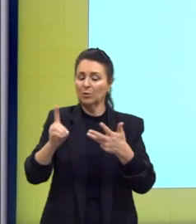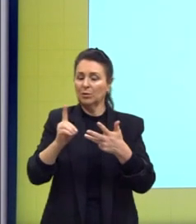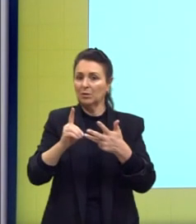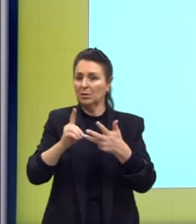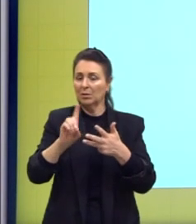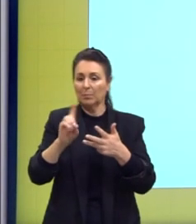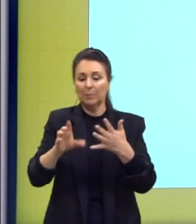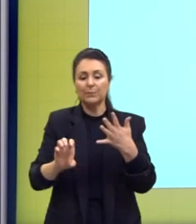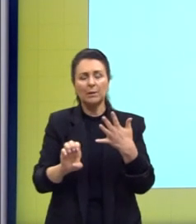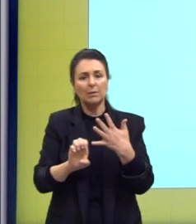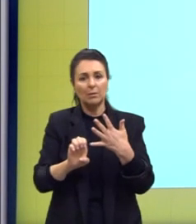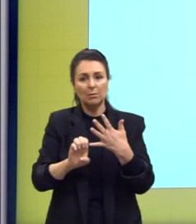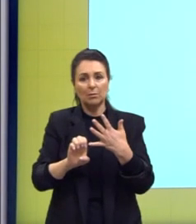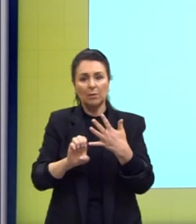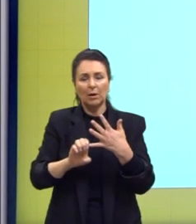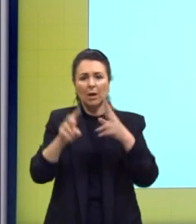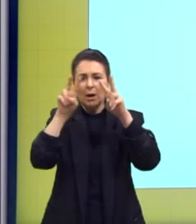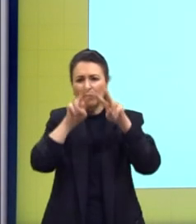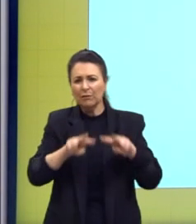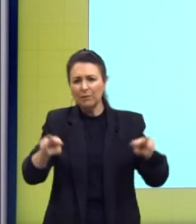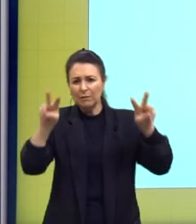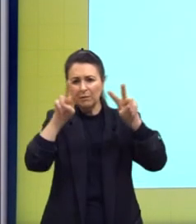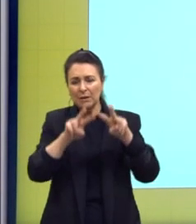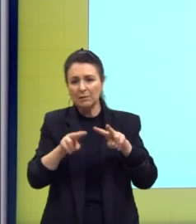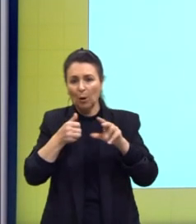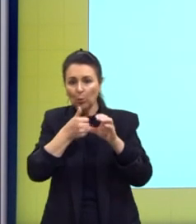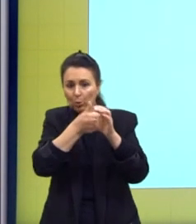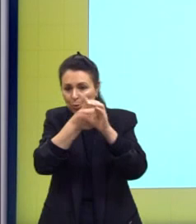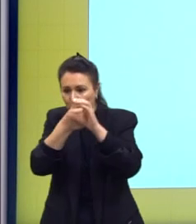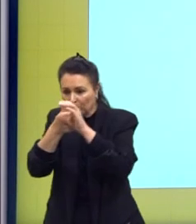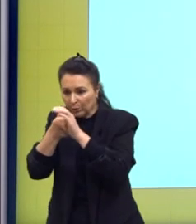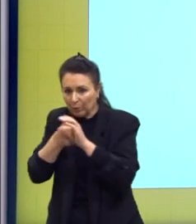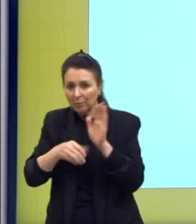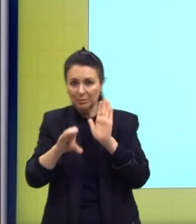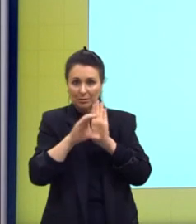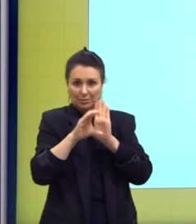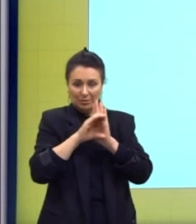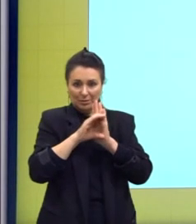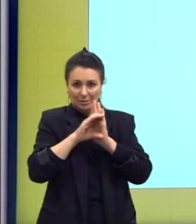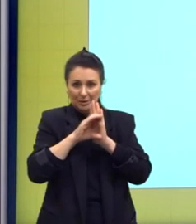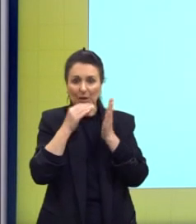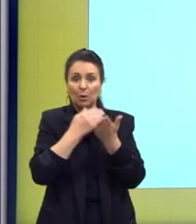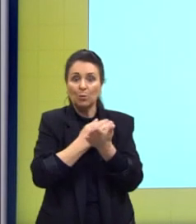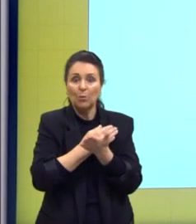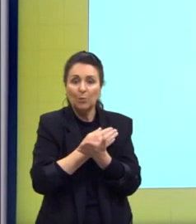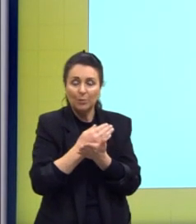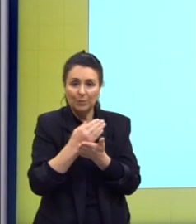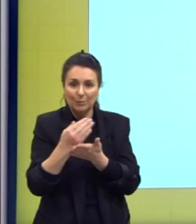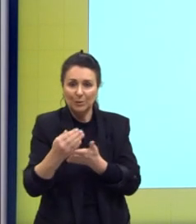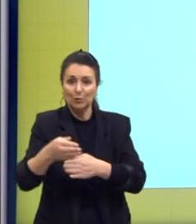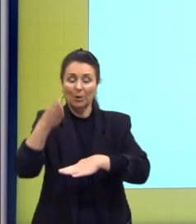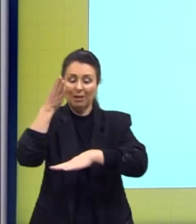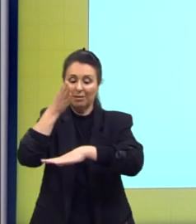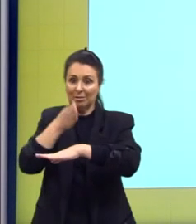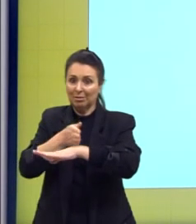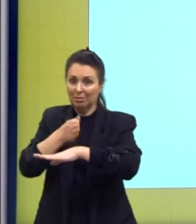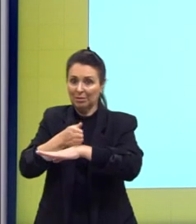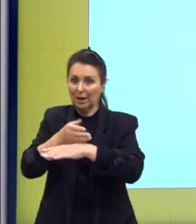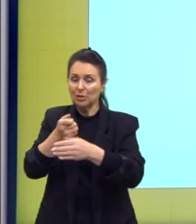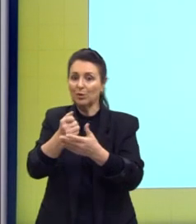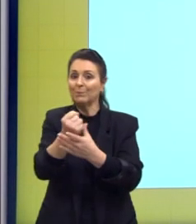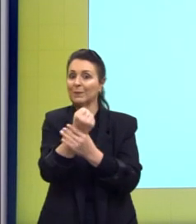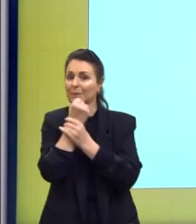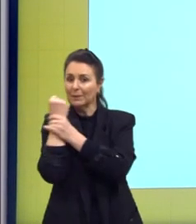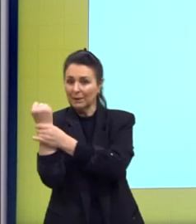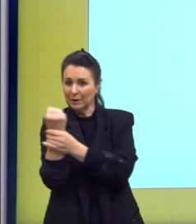dele de opção e visão do catolicismo que desde a idade moderna Idade Média defendia a